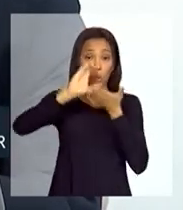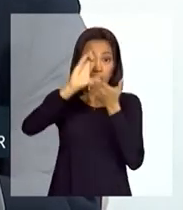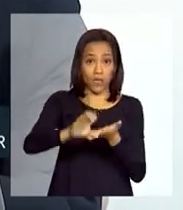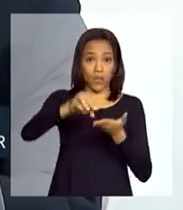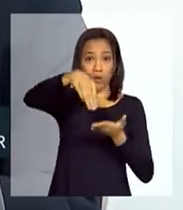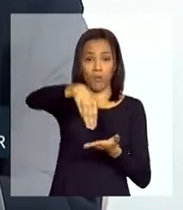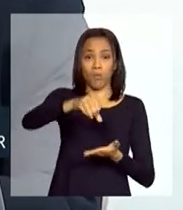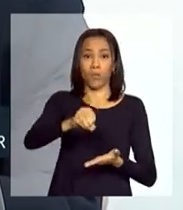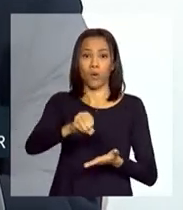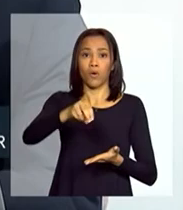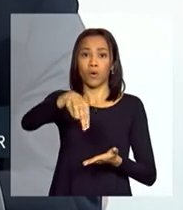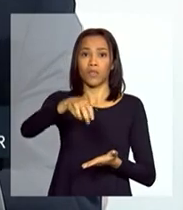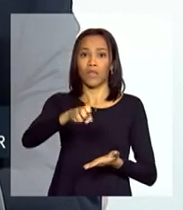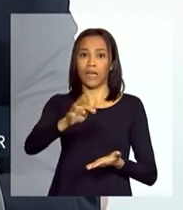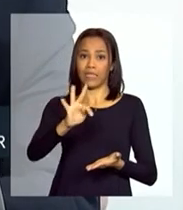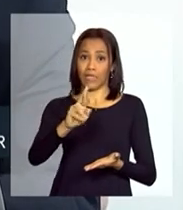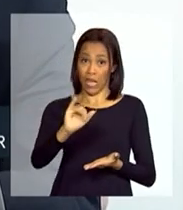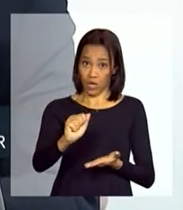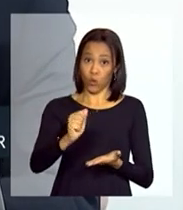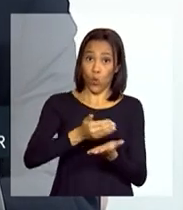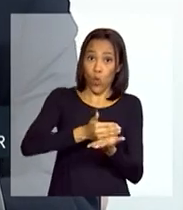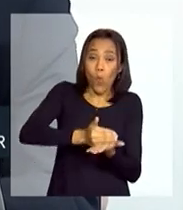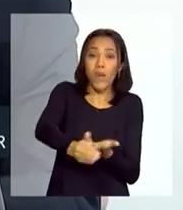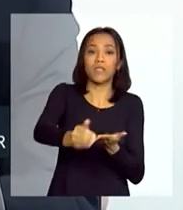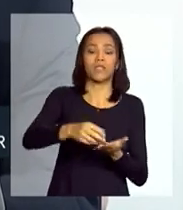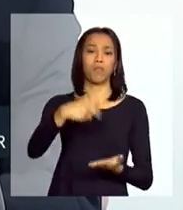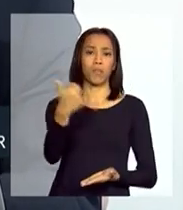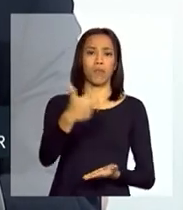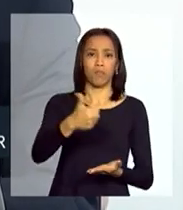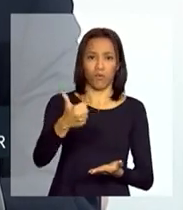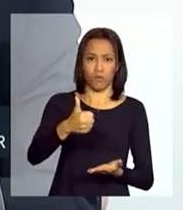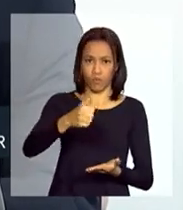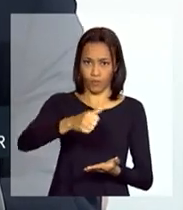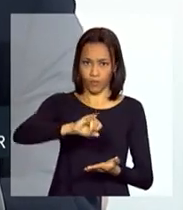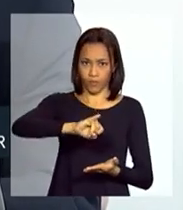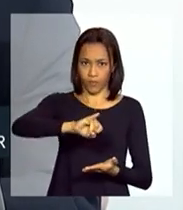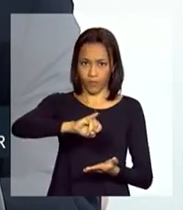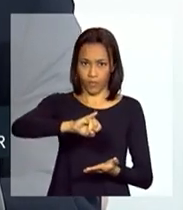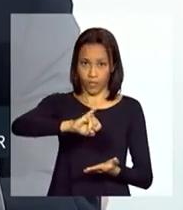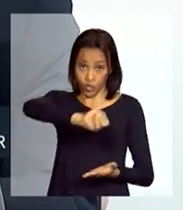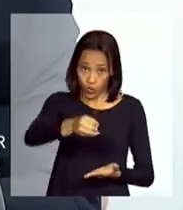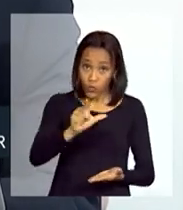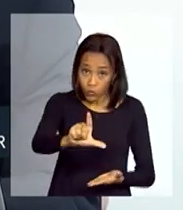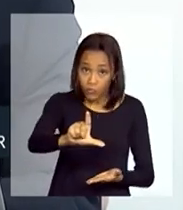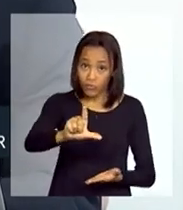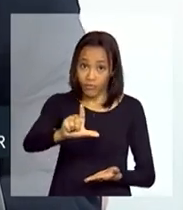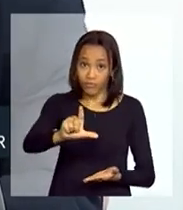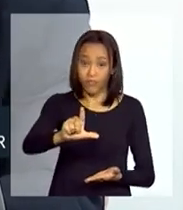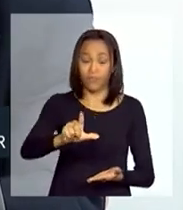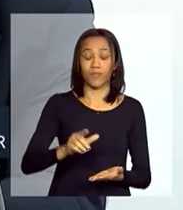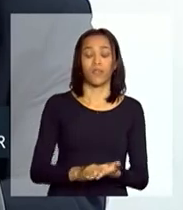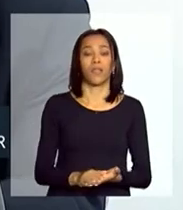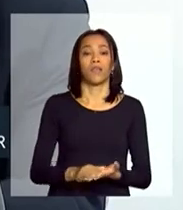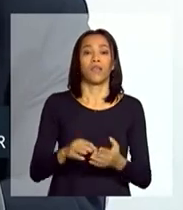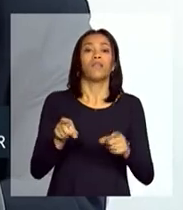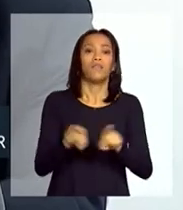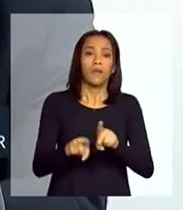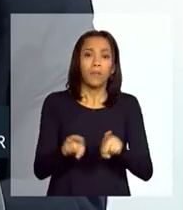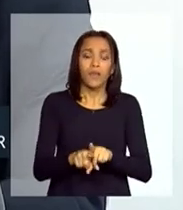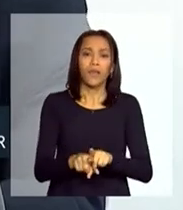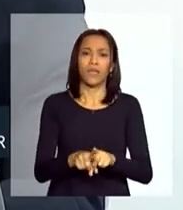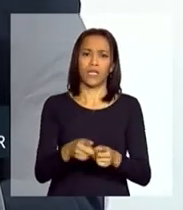vigor ele é dia primeiro de julho evidentemente de Julho 7.67 evidentemente